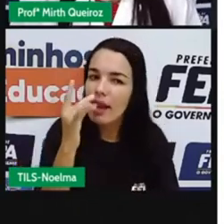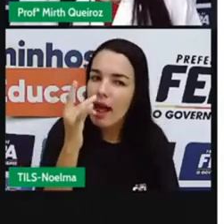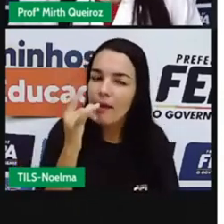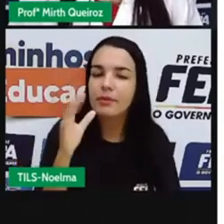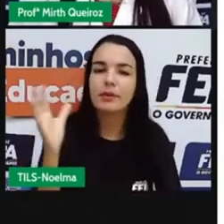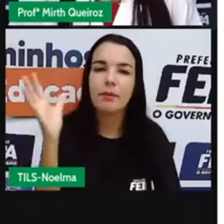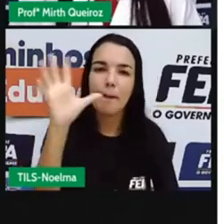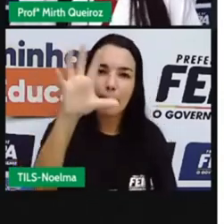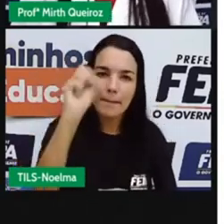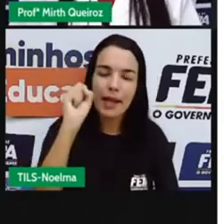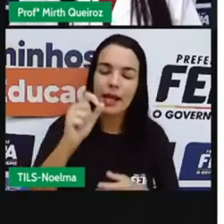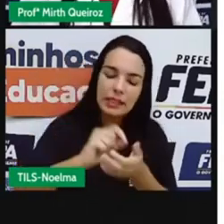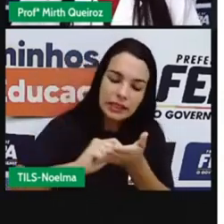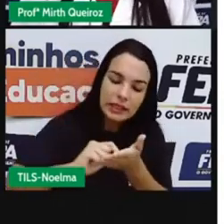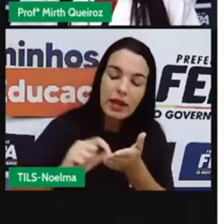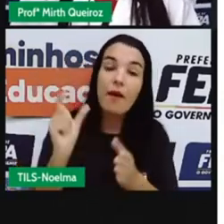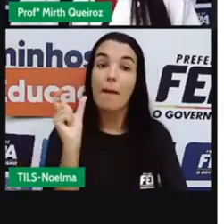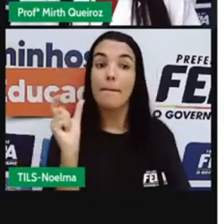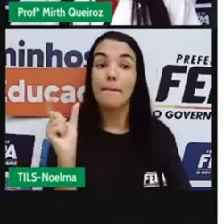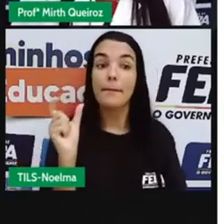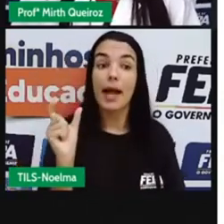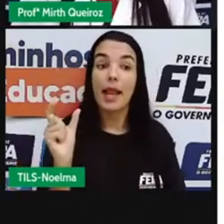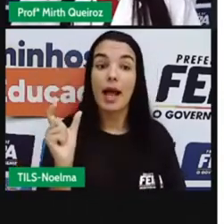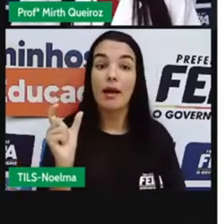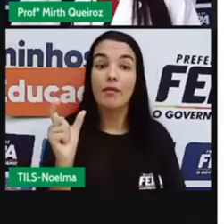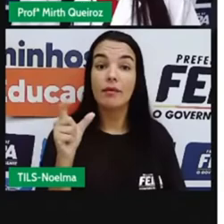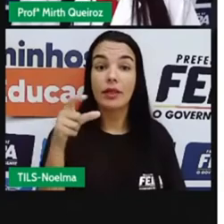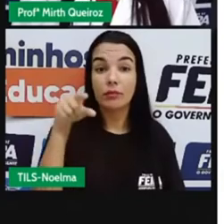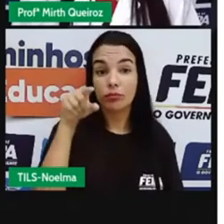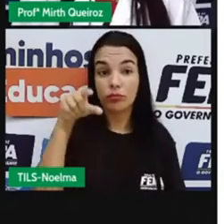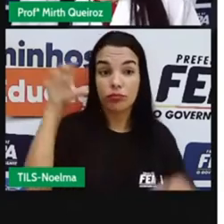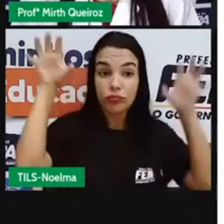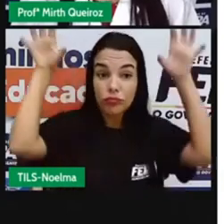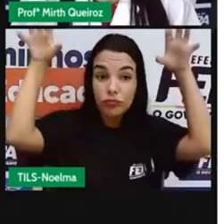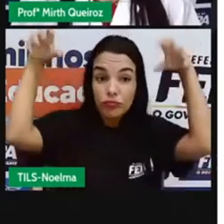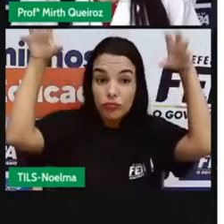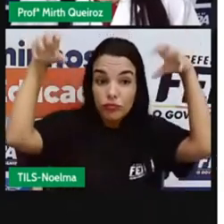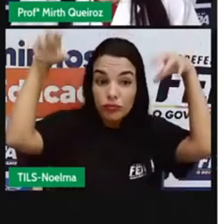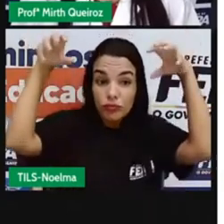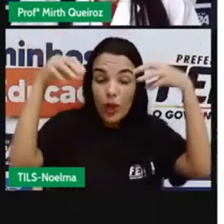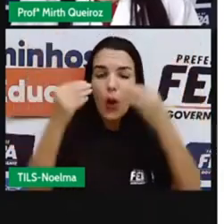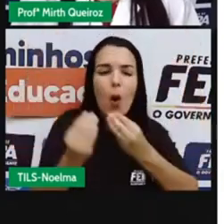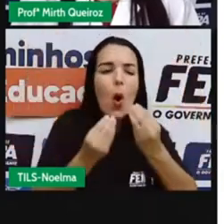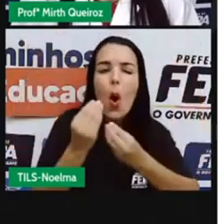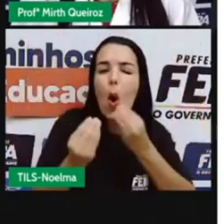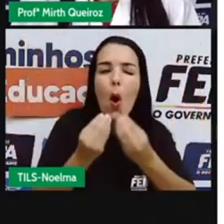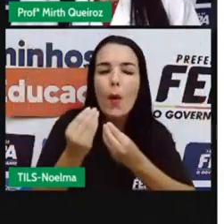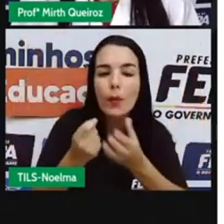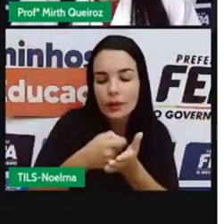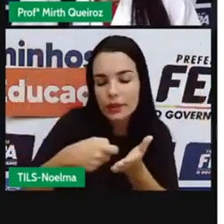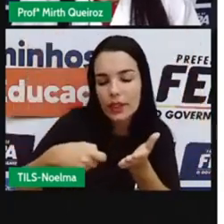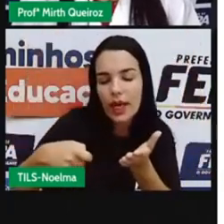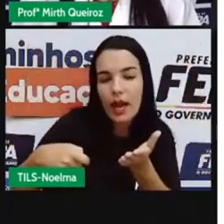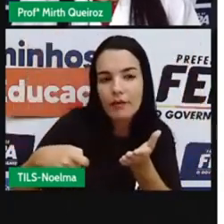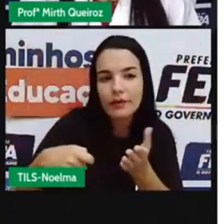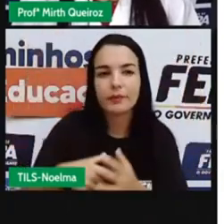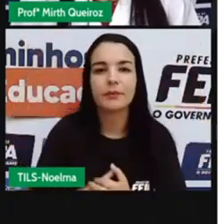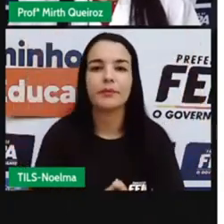palavra chuva. Vamos ver se vocês sabem escrever a palavra chuva. Escreveram?